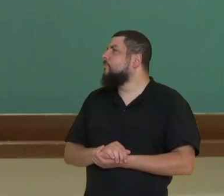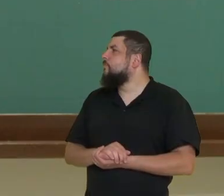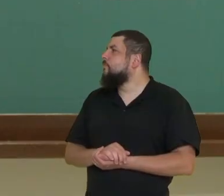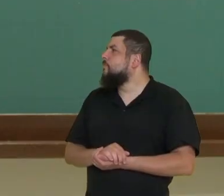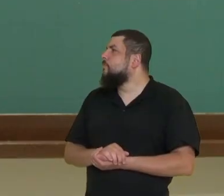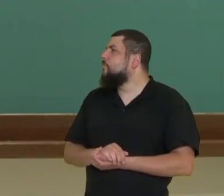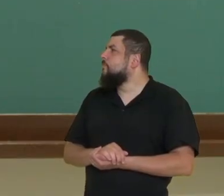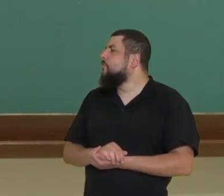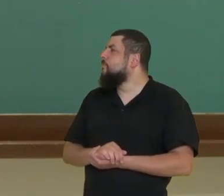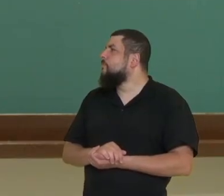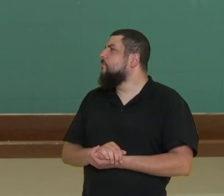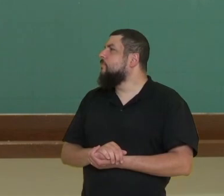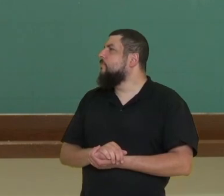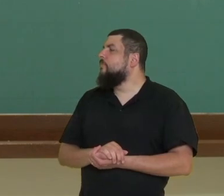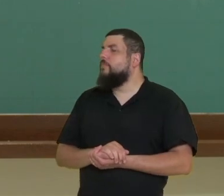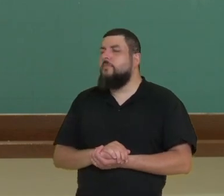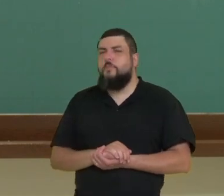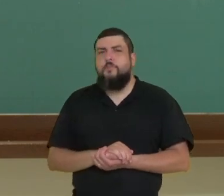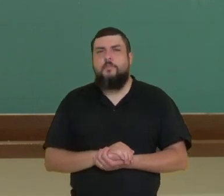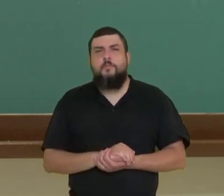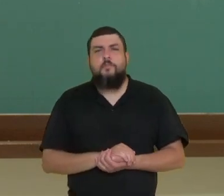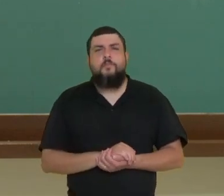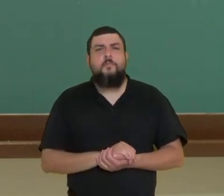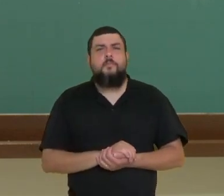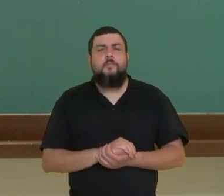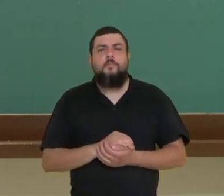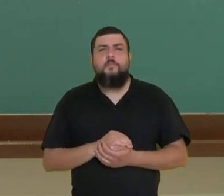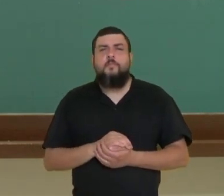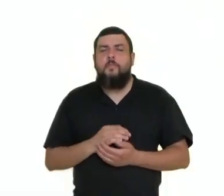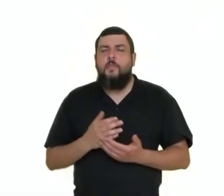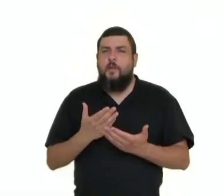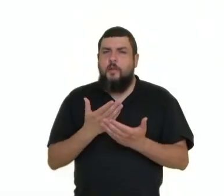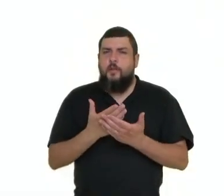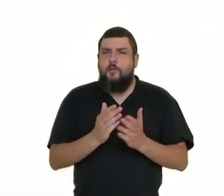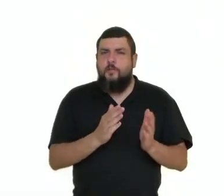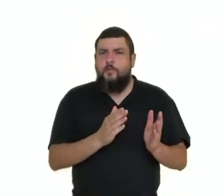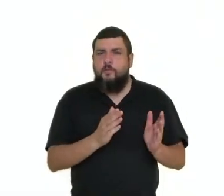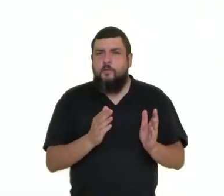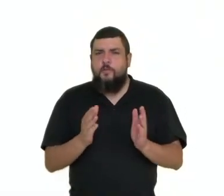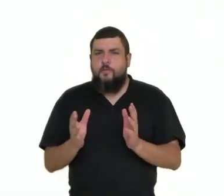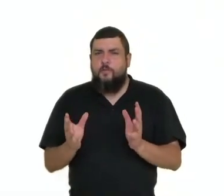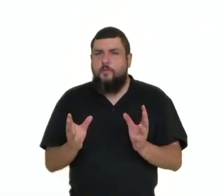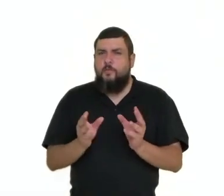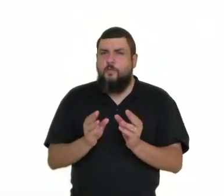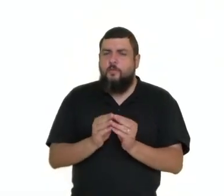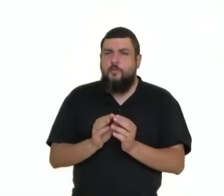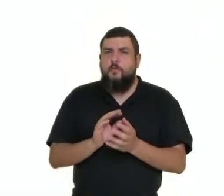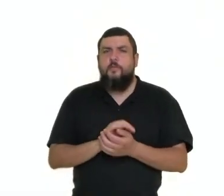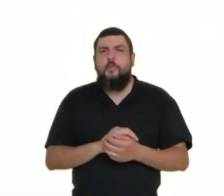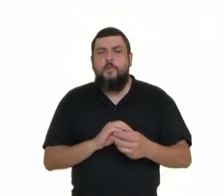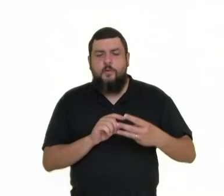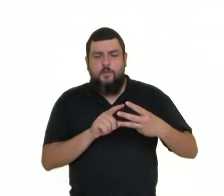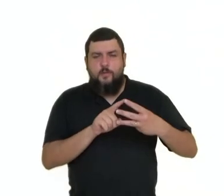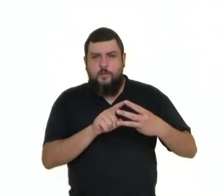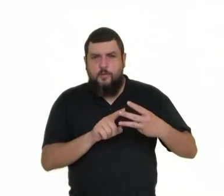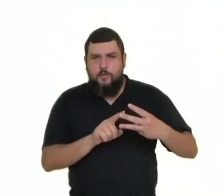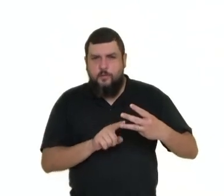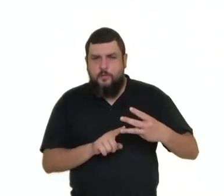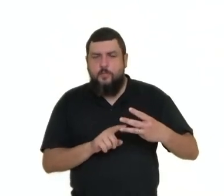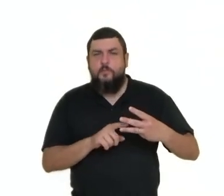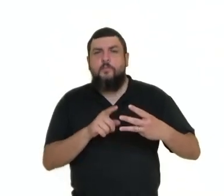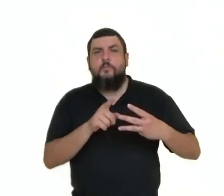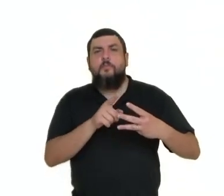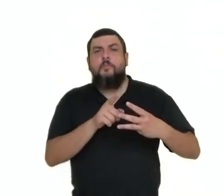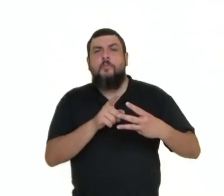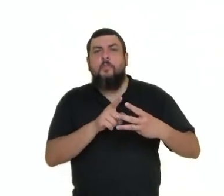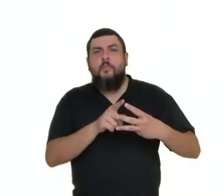ratón. Ok? O que aprendemos aqui, gente? Ó, 3 coisinhas. Primeiro,